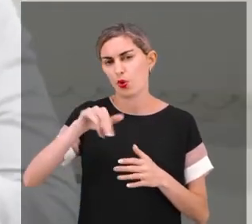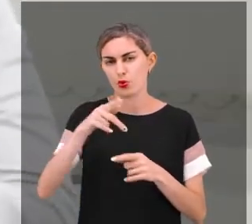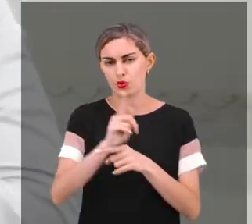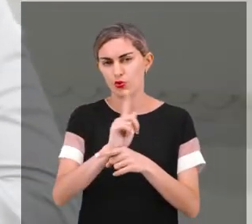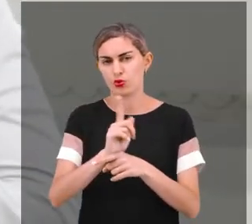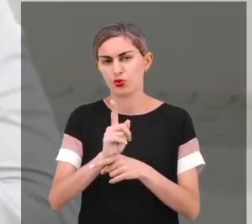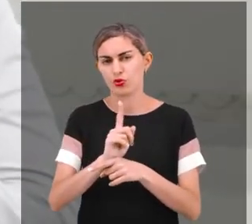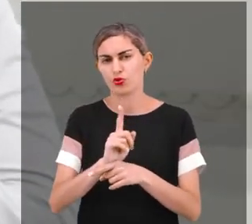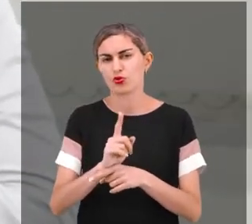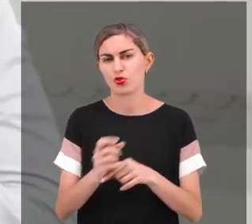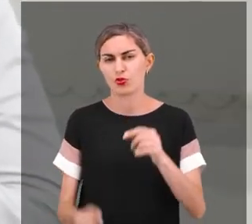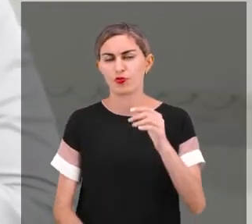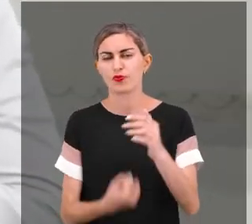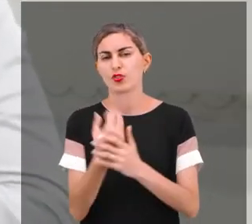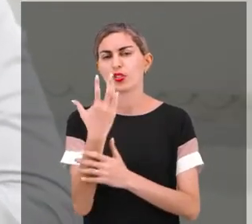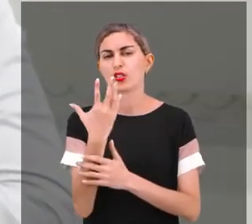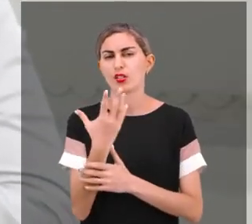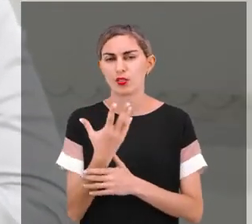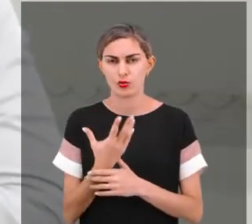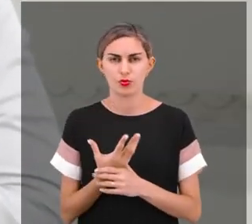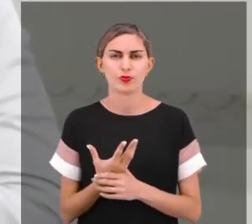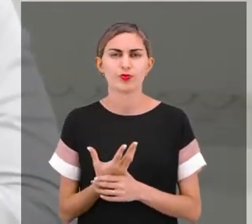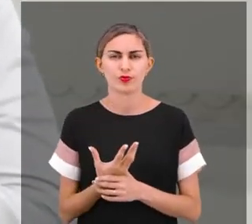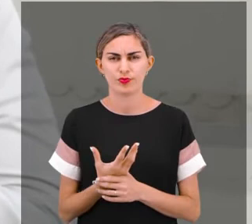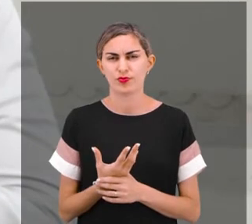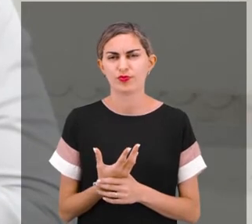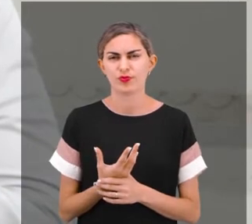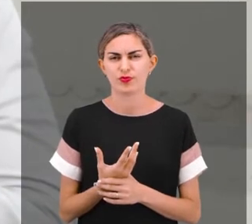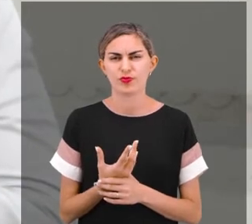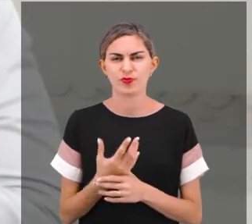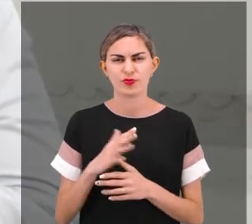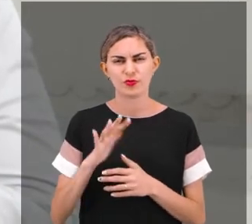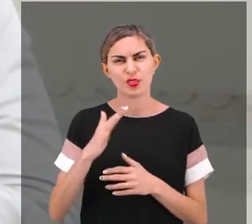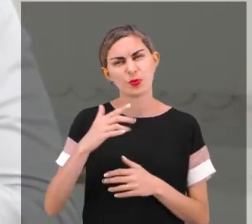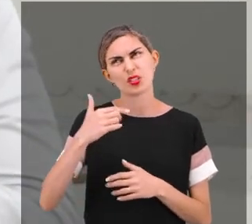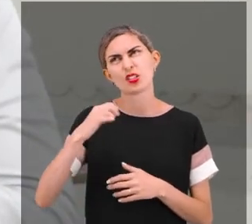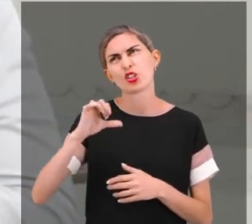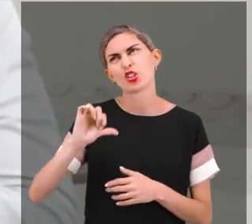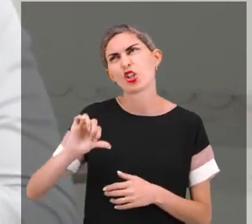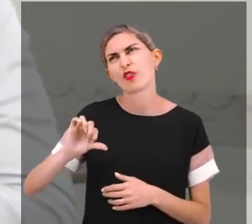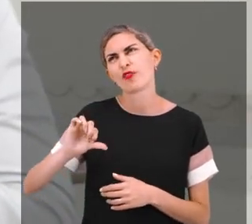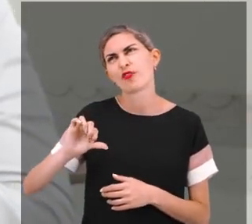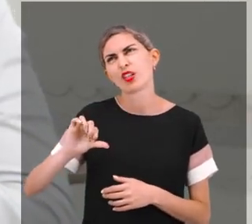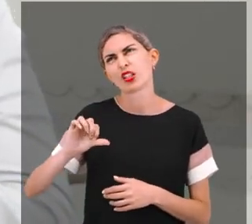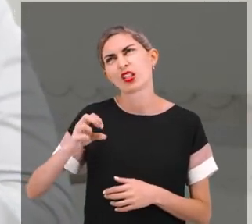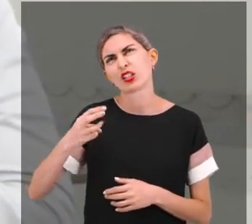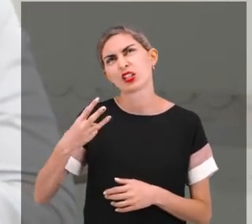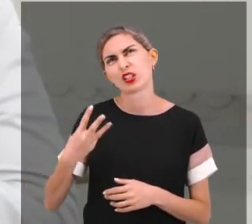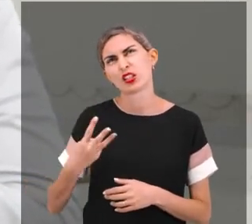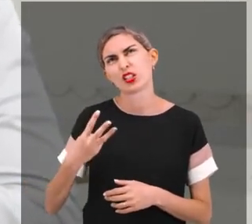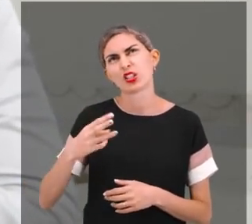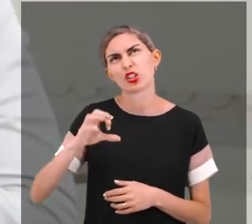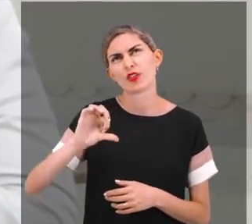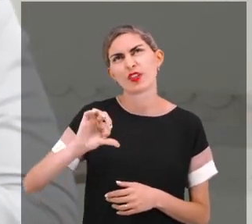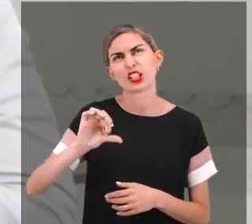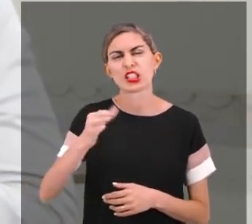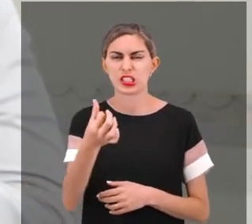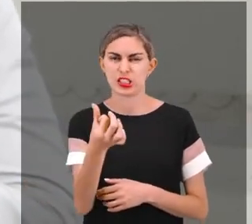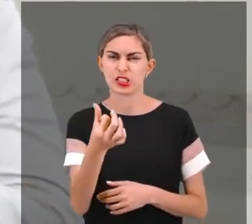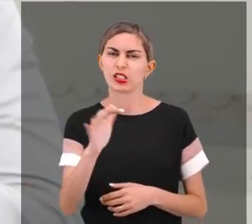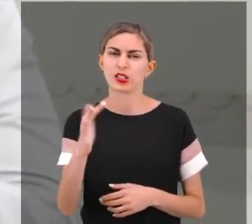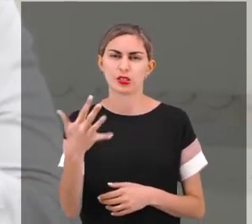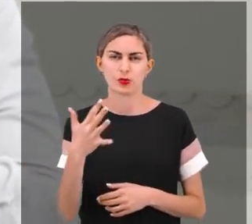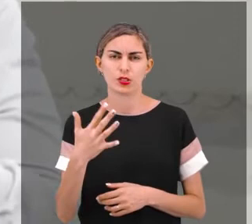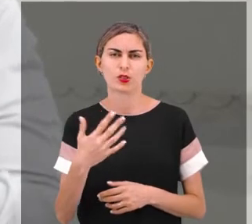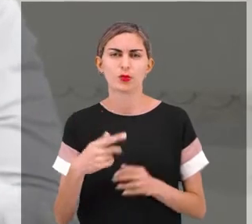O órgão gestor de mão de obra foi criado, se não me falha a memória, em 95, 96.